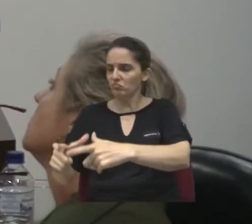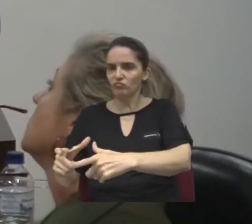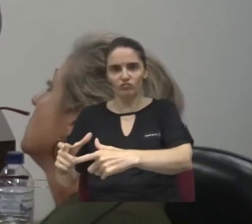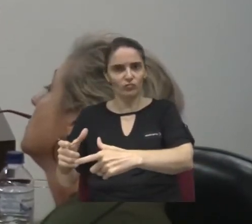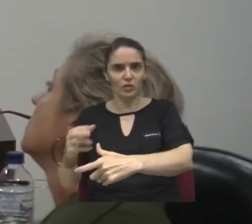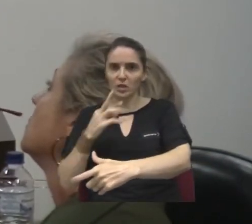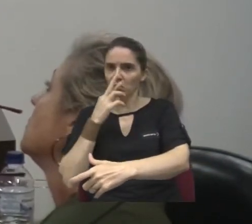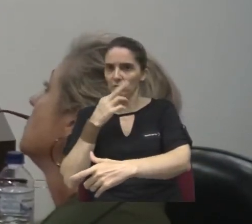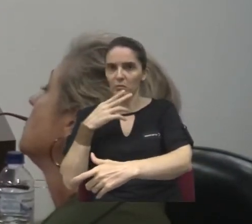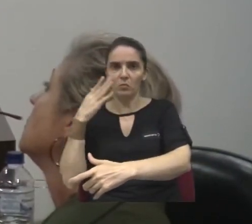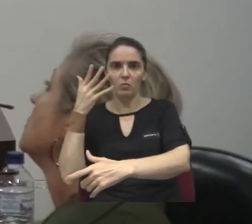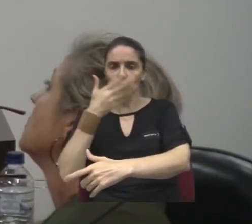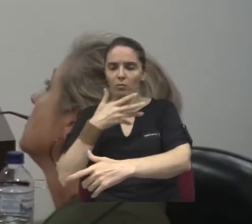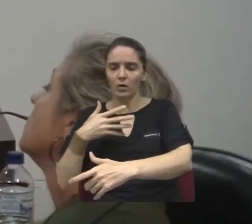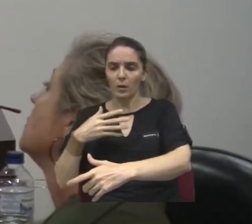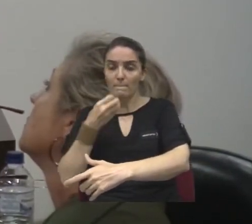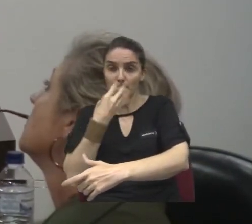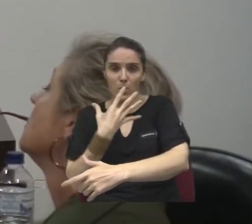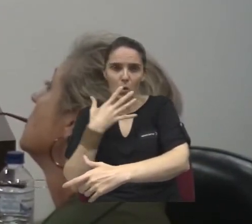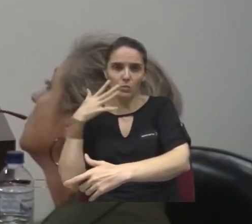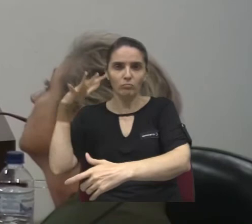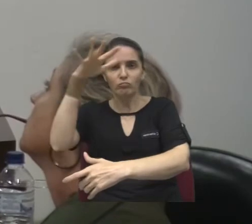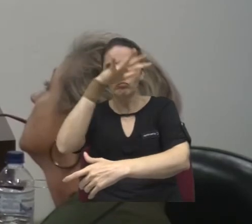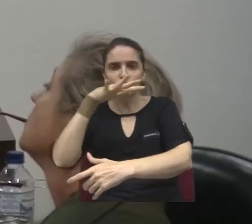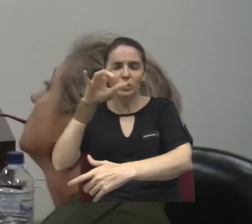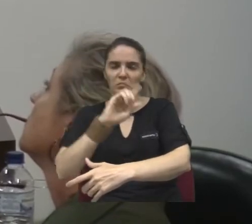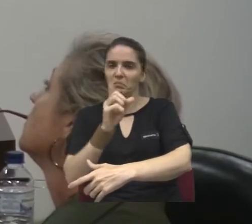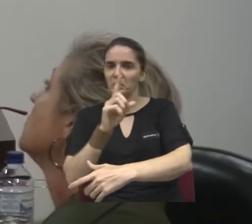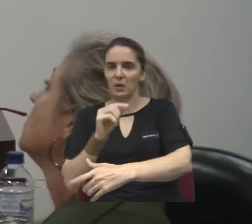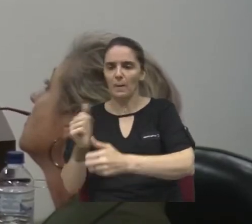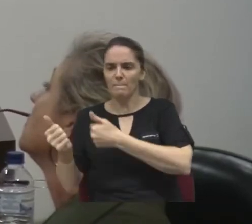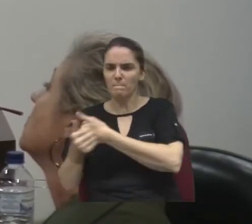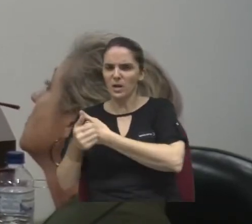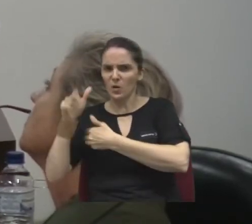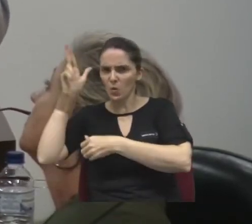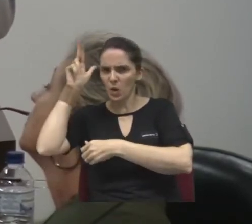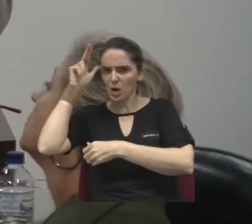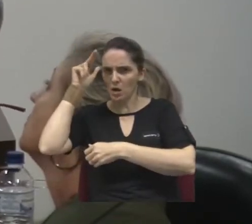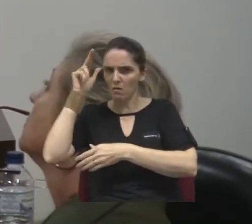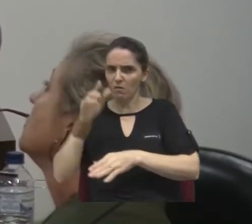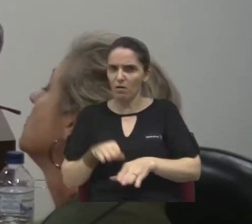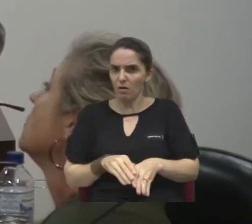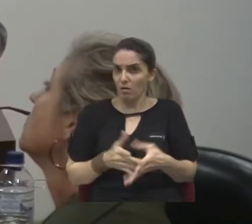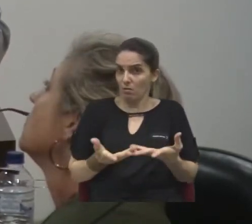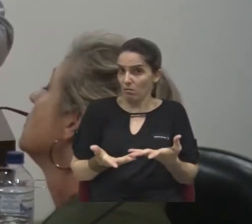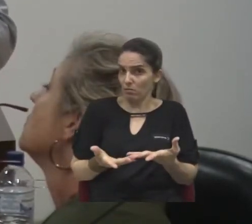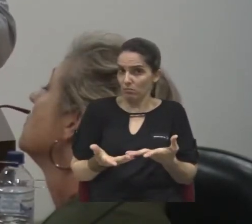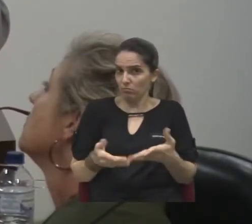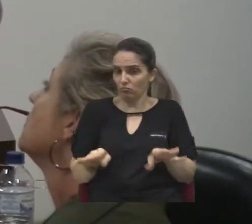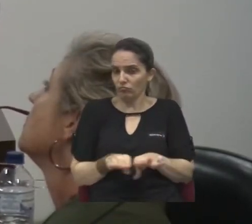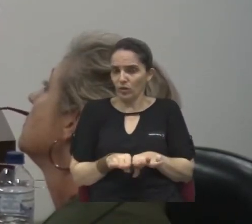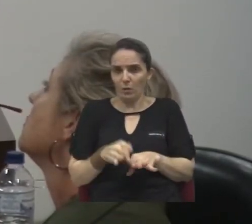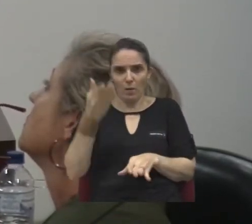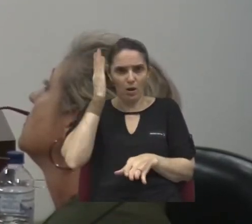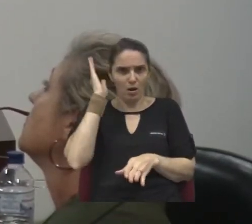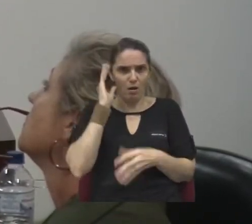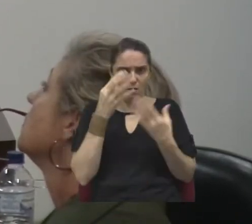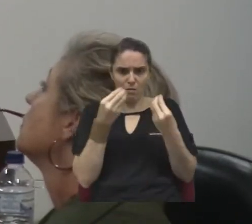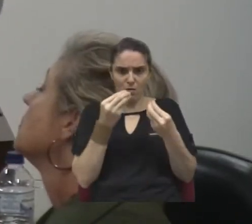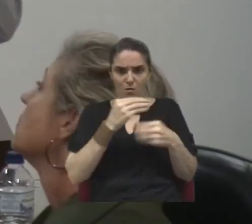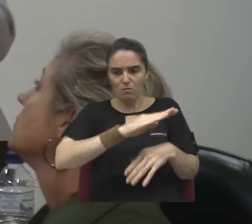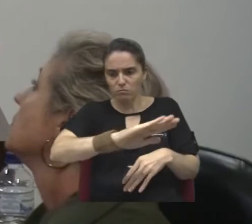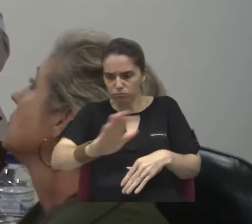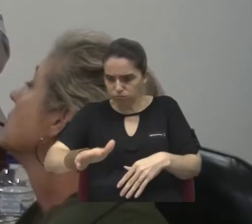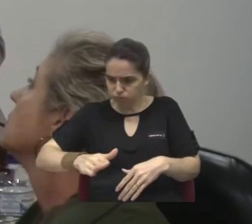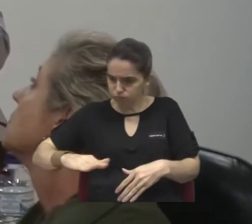pequeno, perto das cocheiras do cavalo, e ainda mais onde vai ser manobrado os caminhões. Lugar público que deveria ser